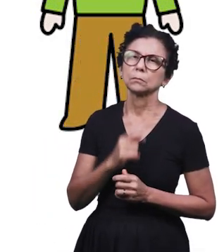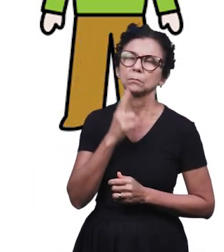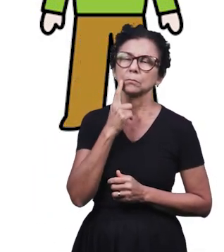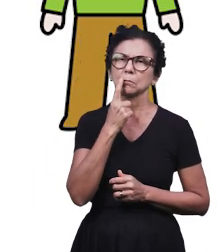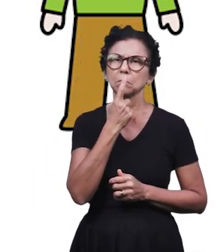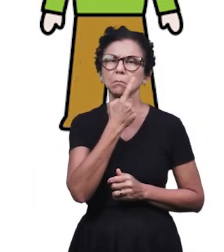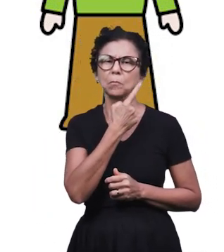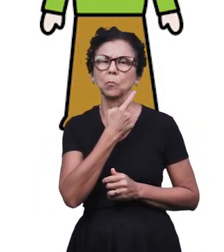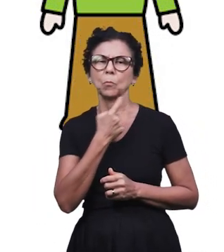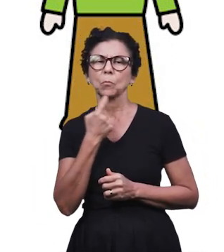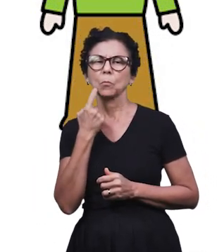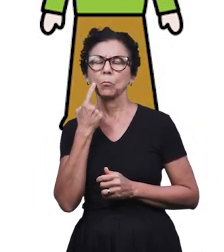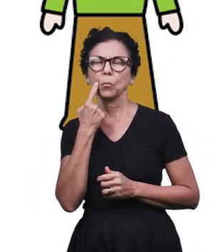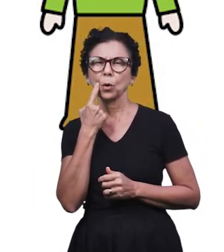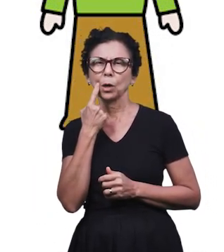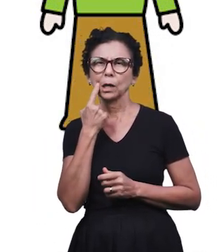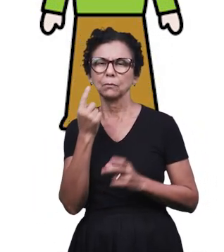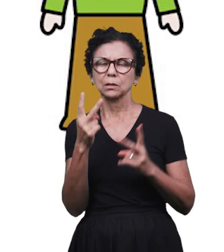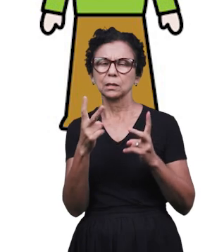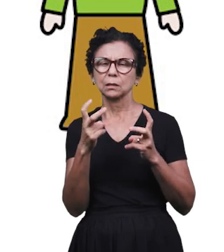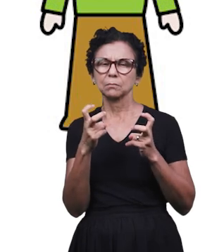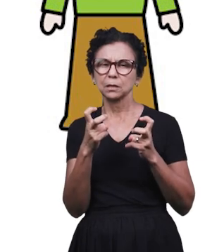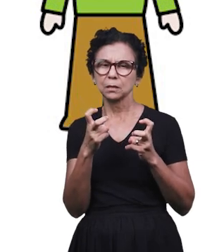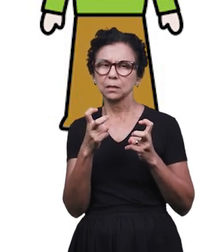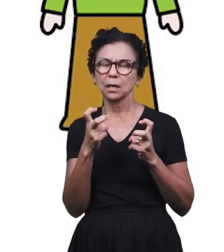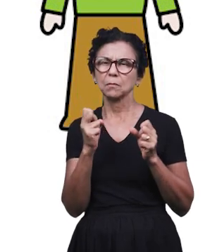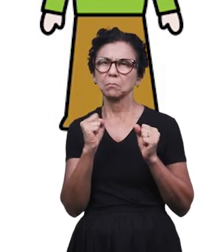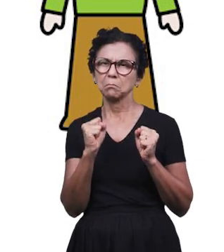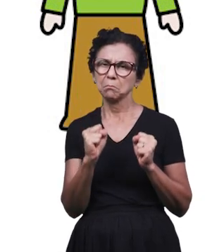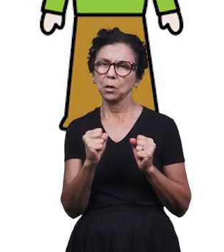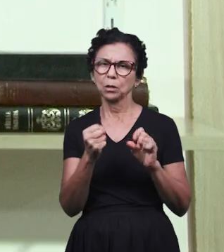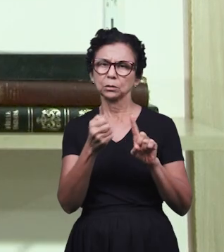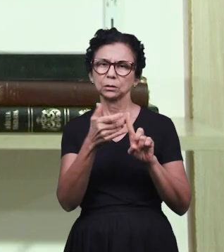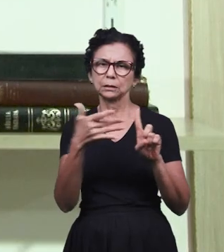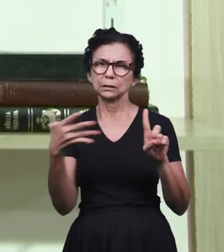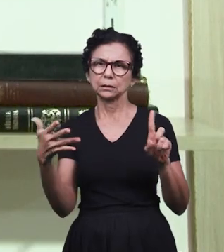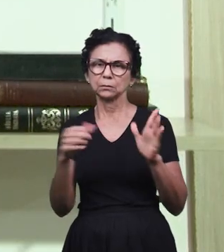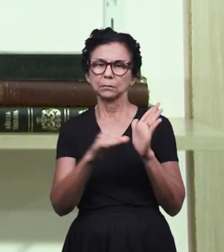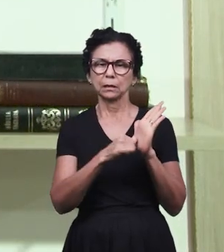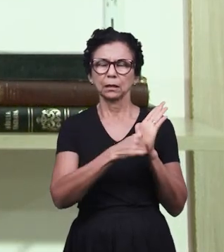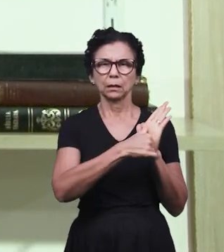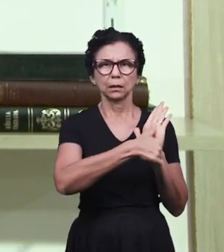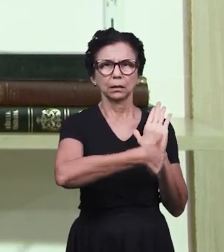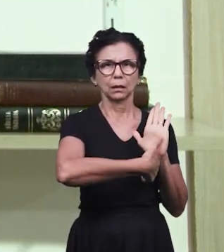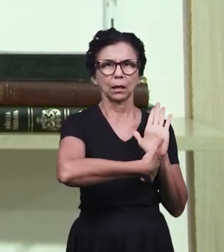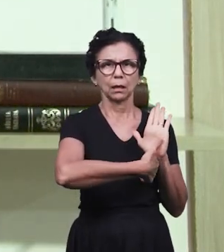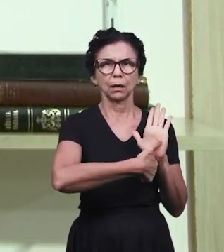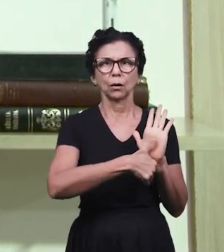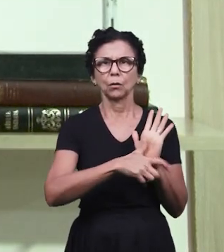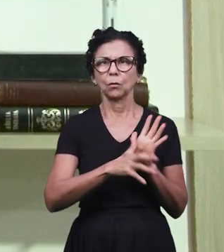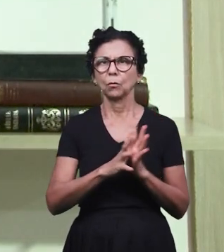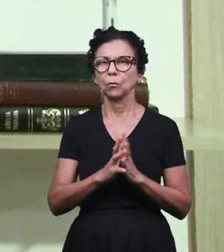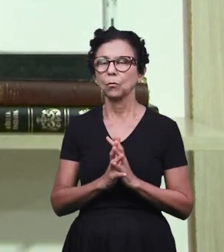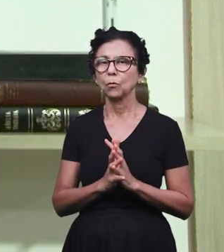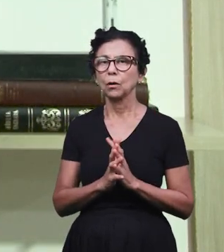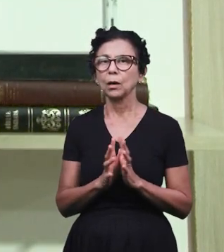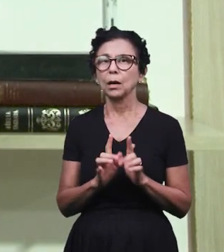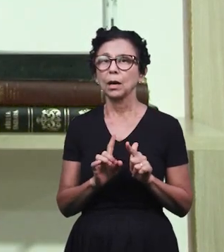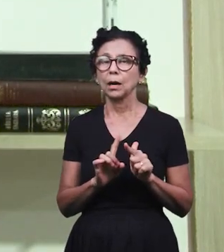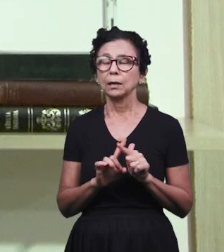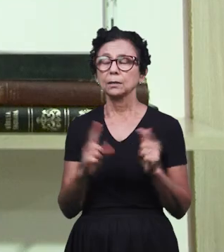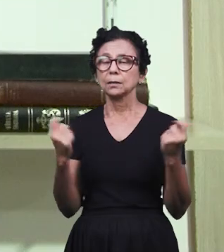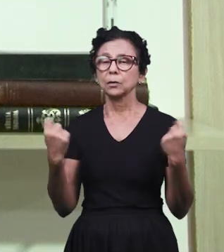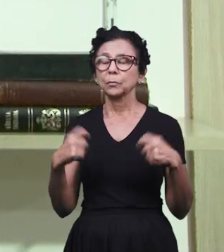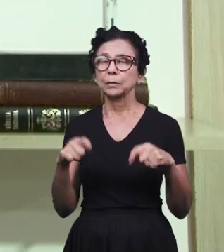indicativo, sim, de síndrome de Down, dentre outras síndromes. A confirmação vem através do exame de